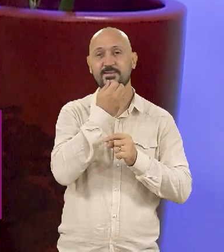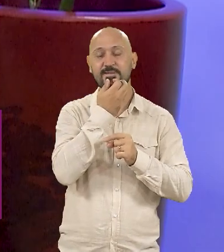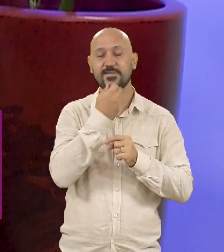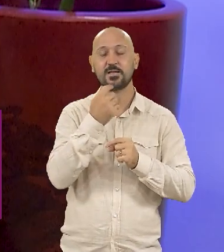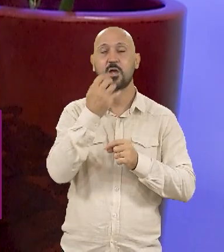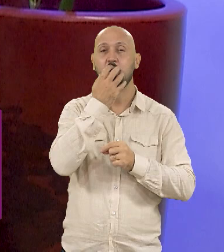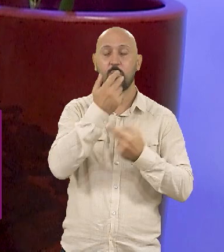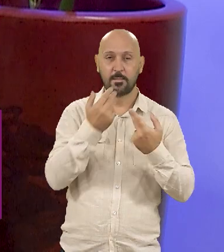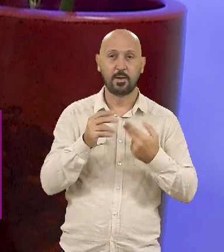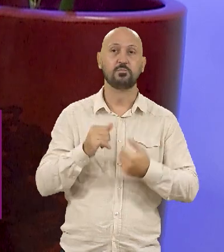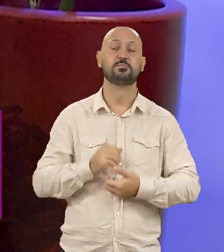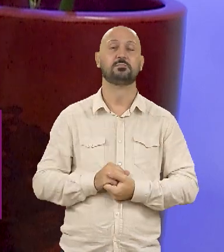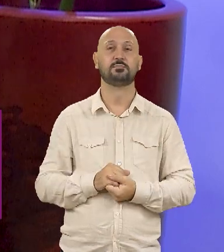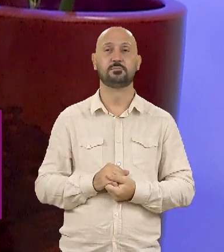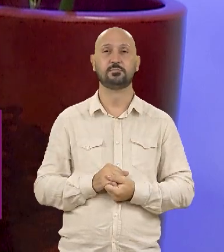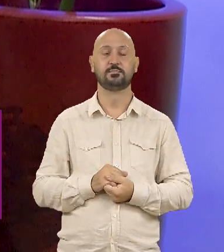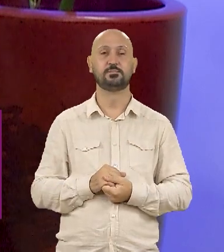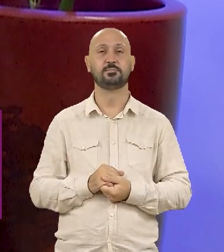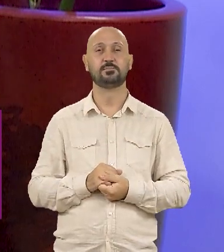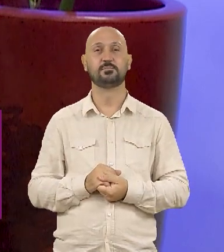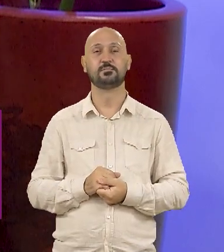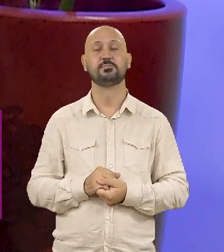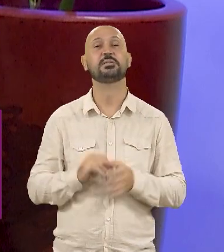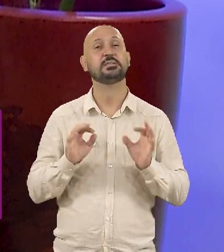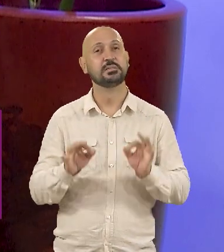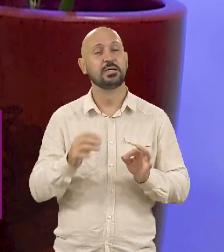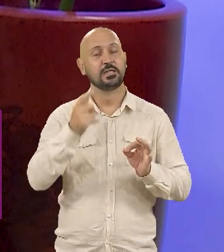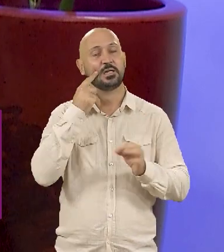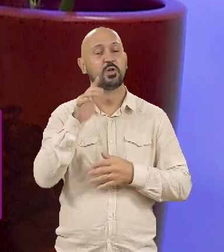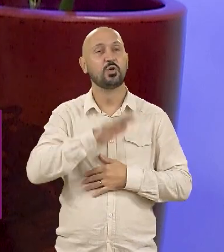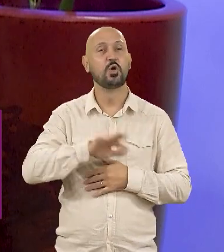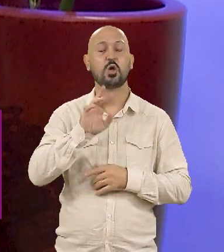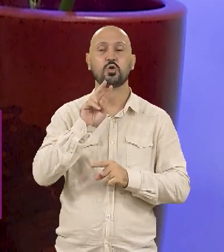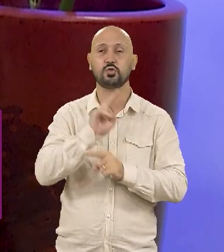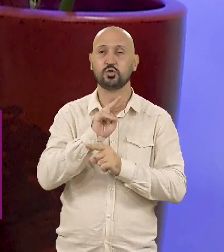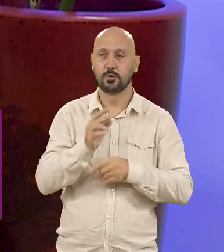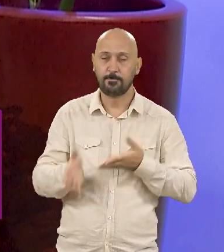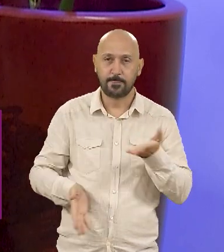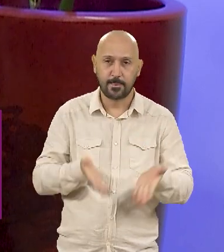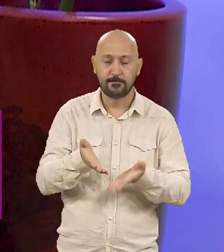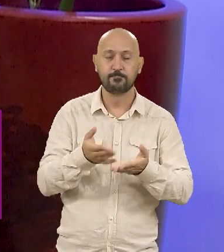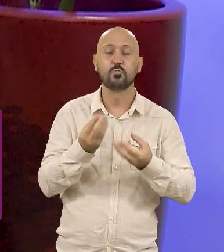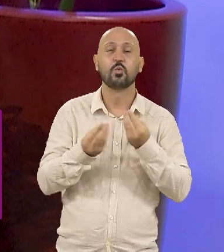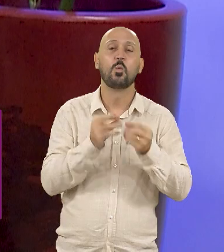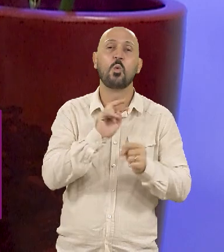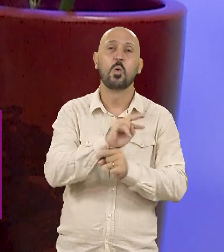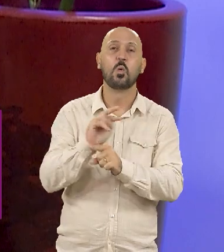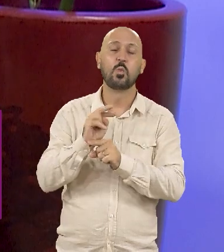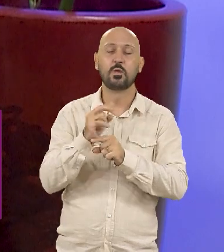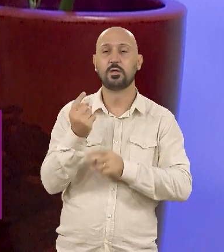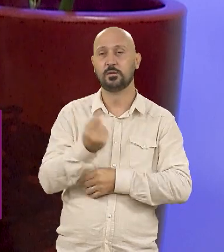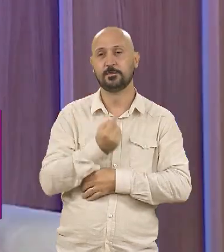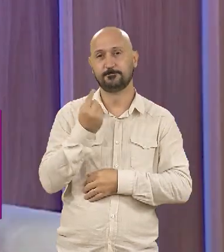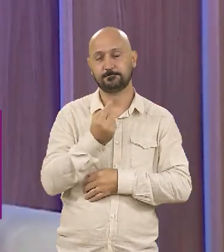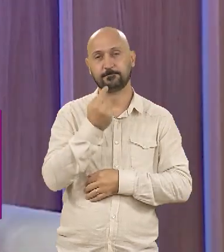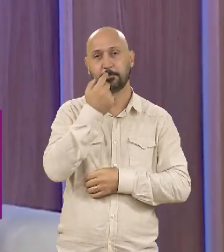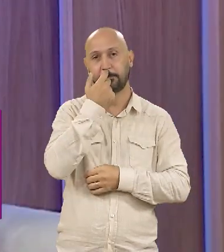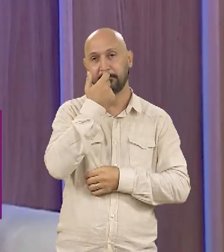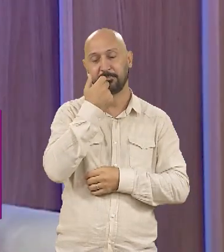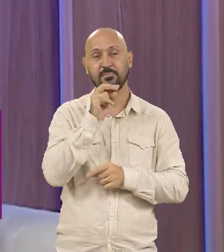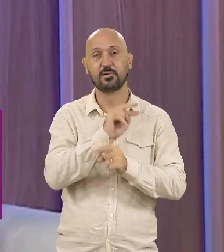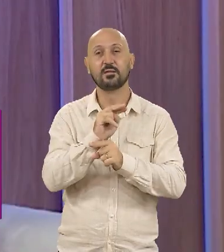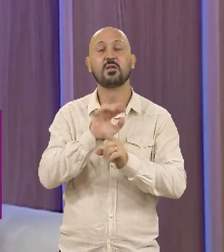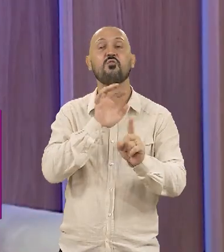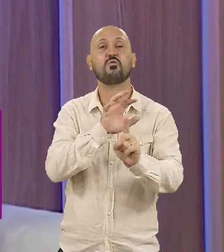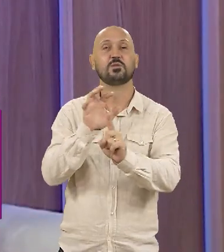Certo. E a nível de tratamento, como lidar com essa solidão crônica que tem atingido o brasileiro?